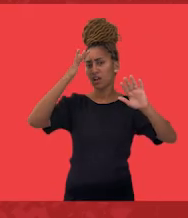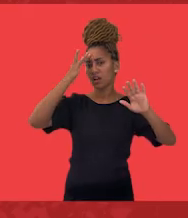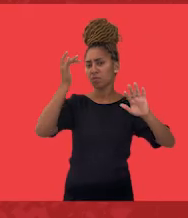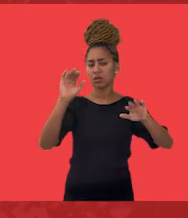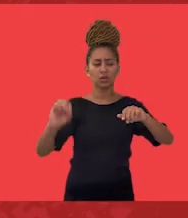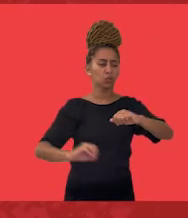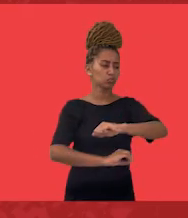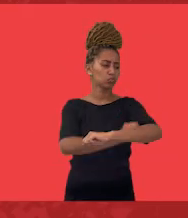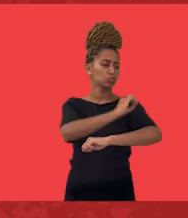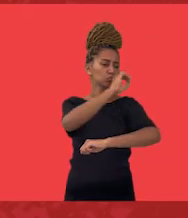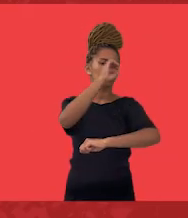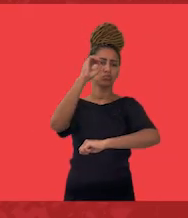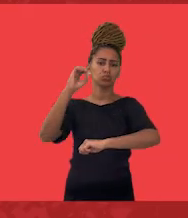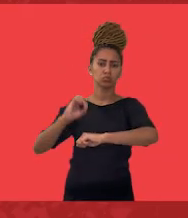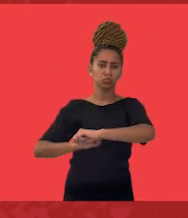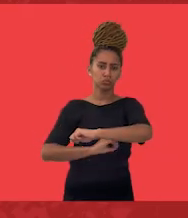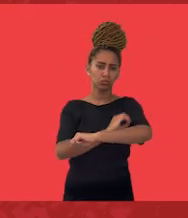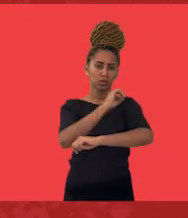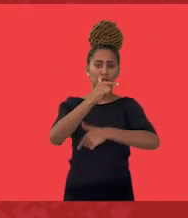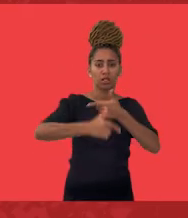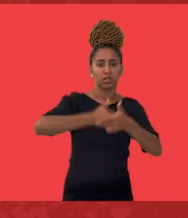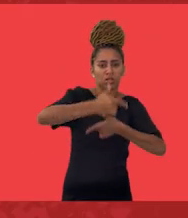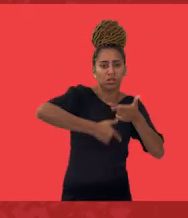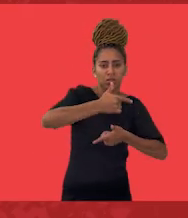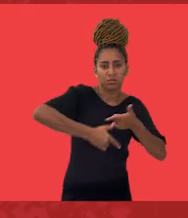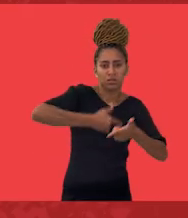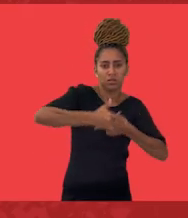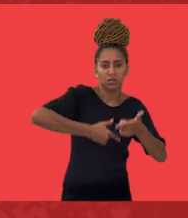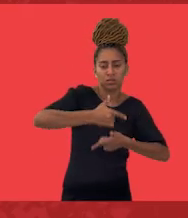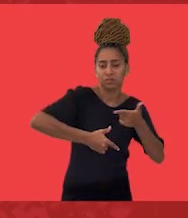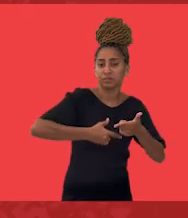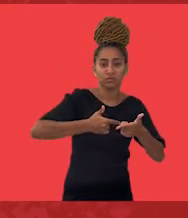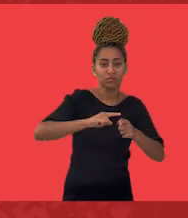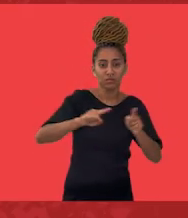ou coca? Ou ser artista?